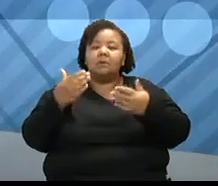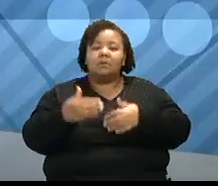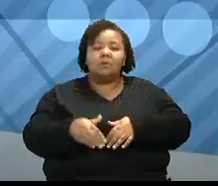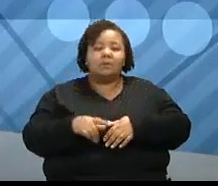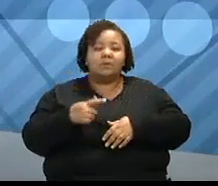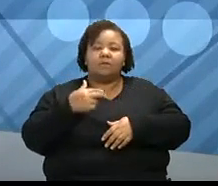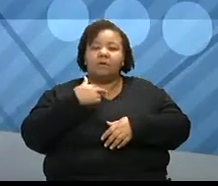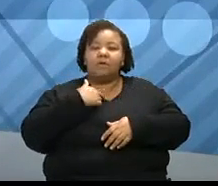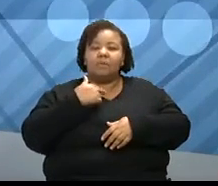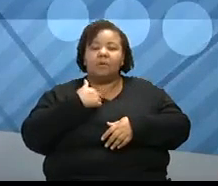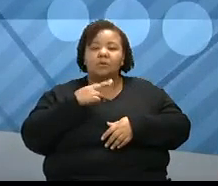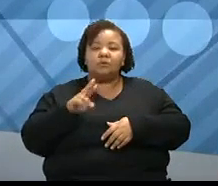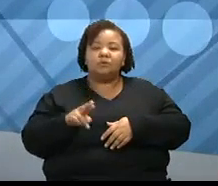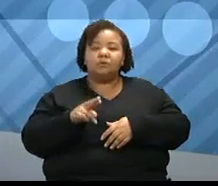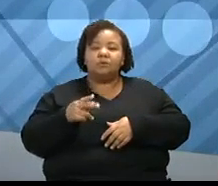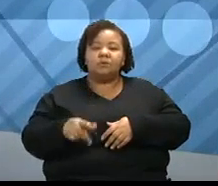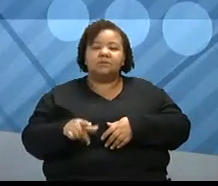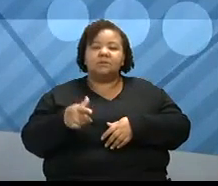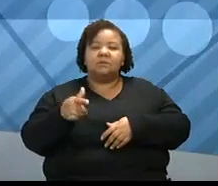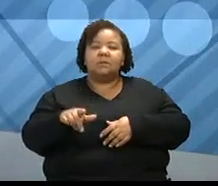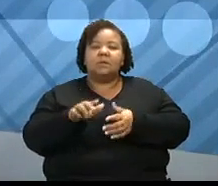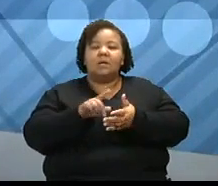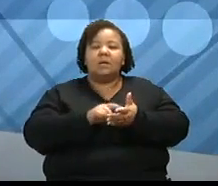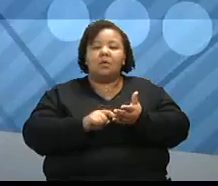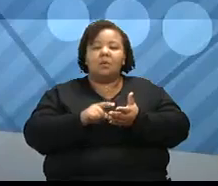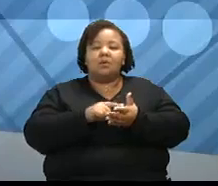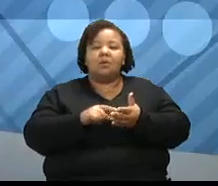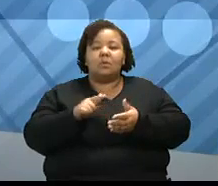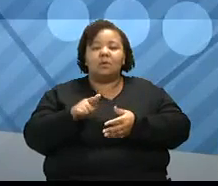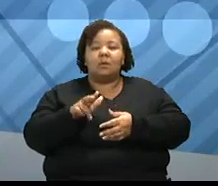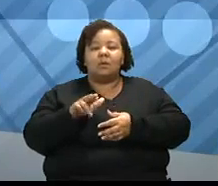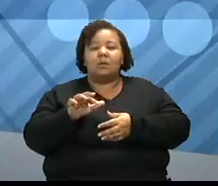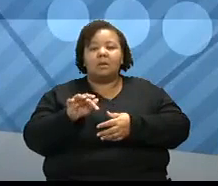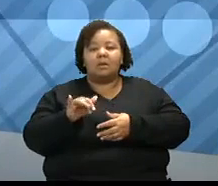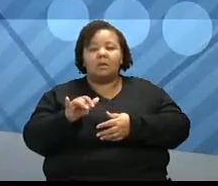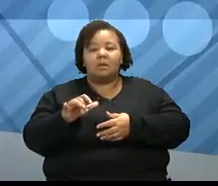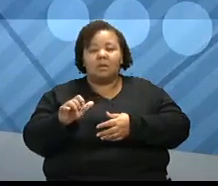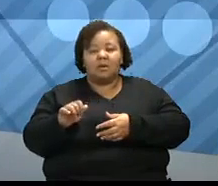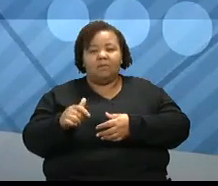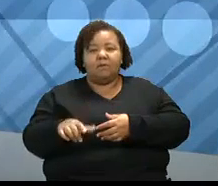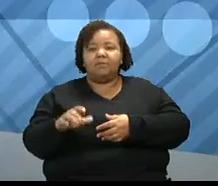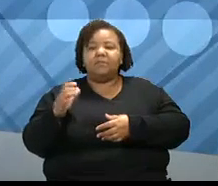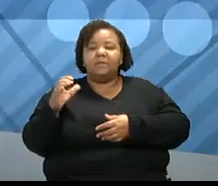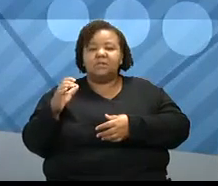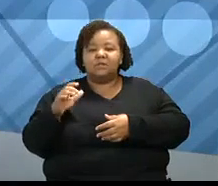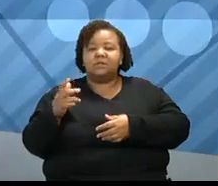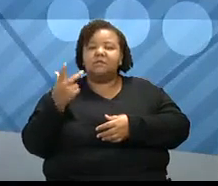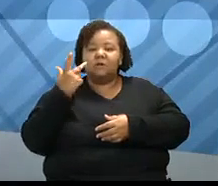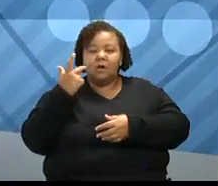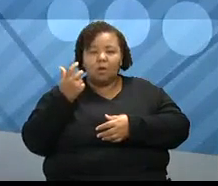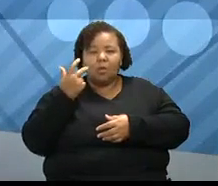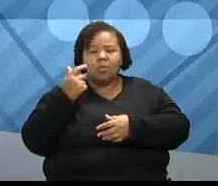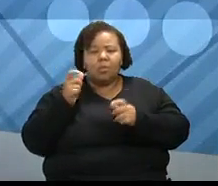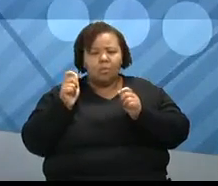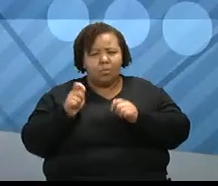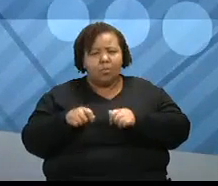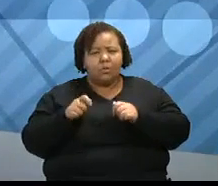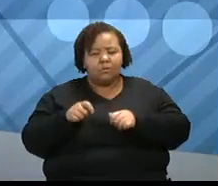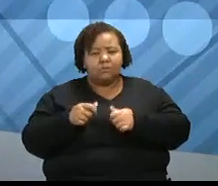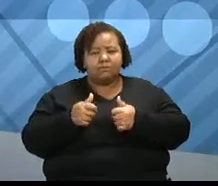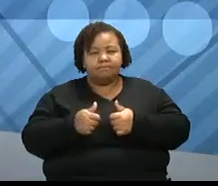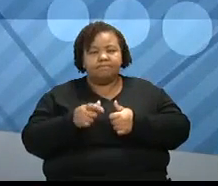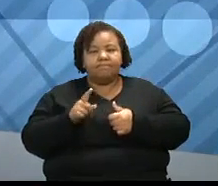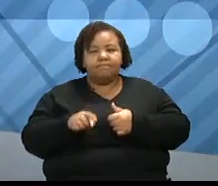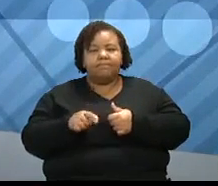não será possível utilizar esse outro tipo de calculadora, mas as científicas comuns e as próprias calculadoras comuns.